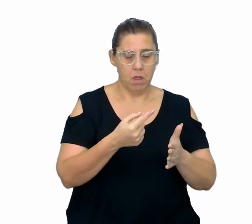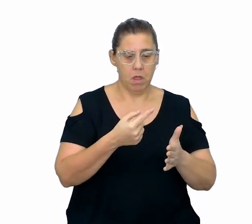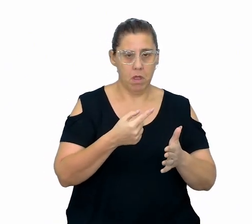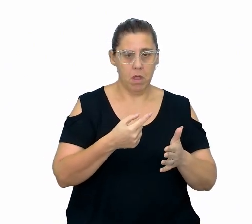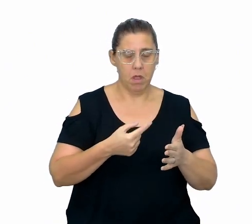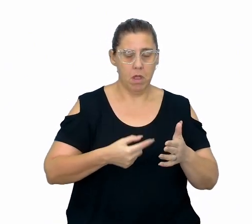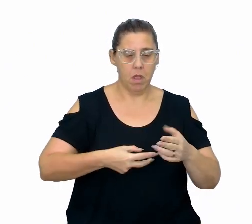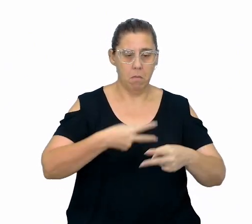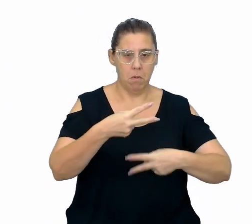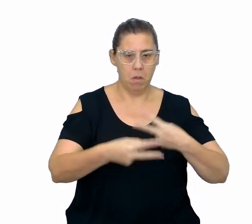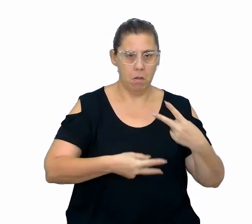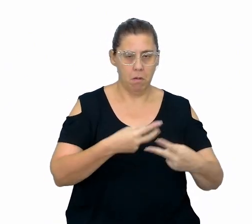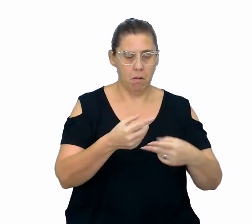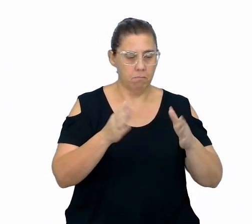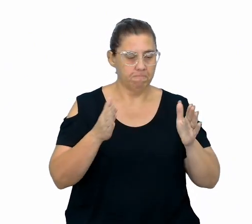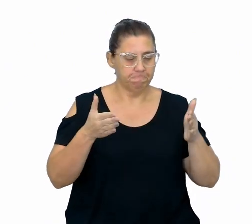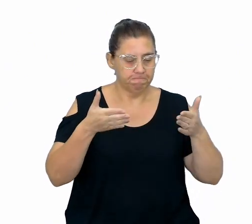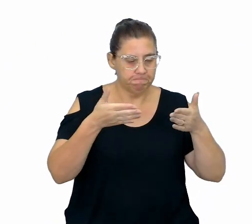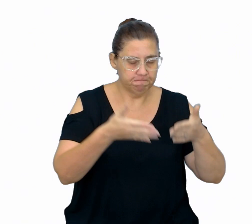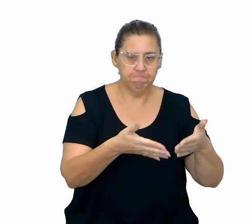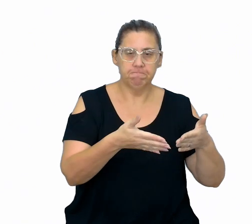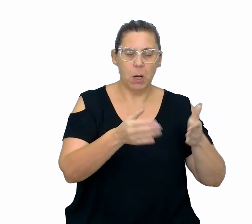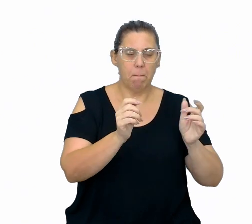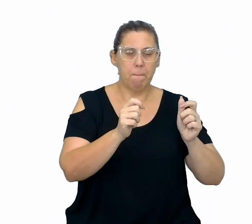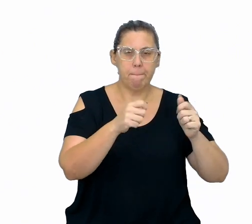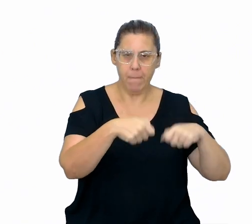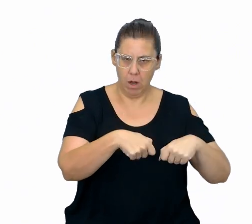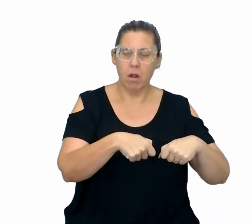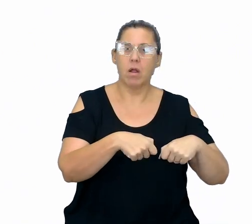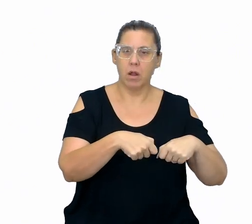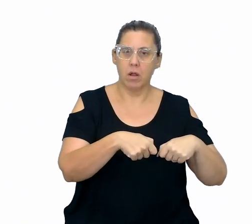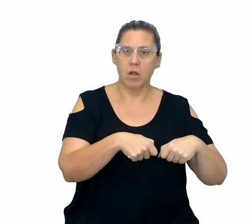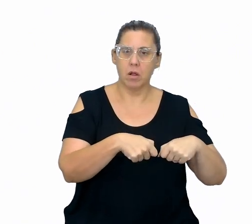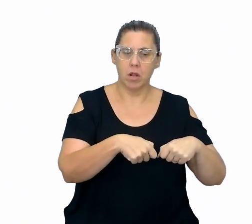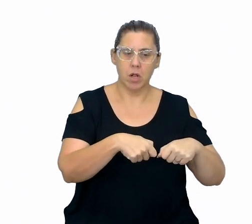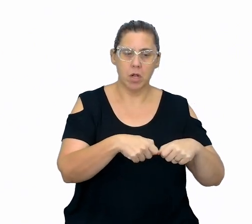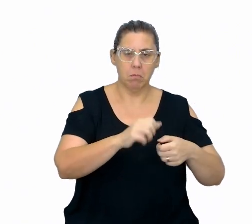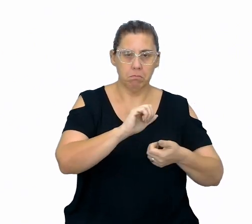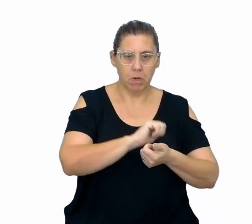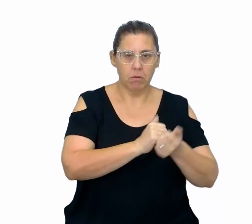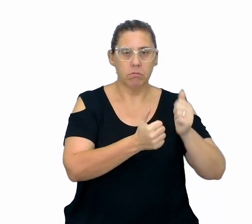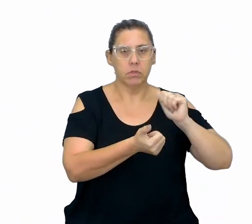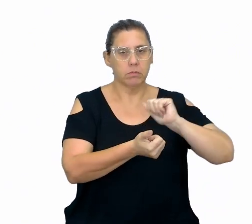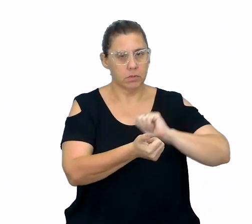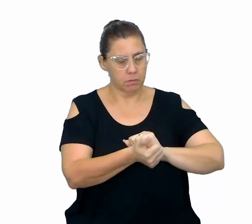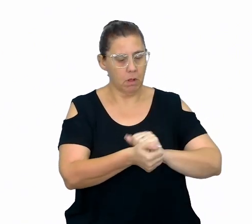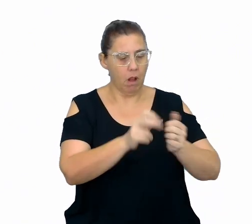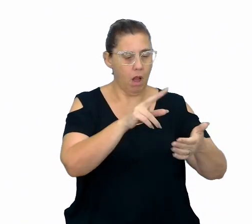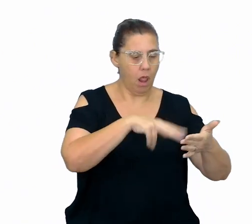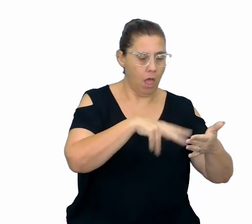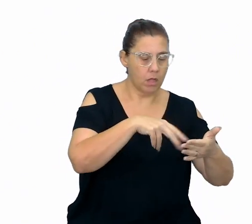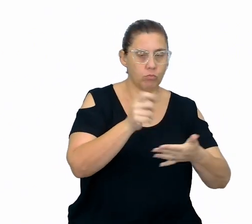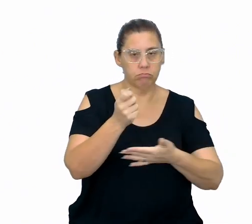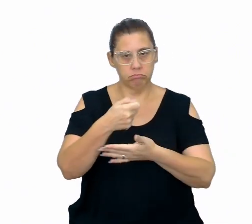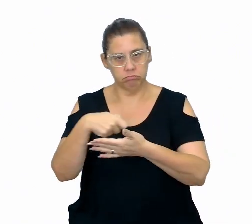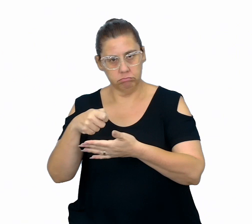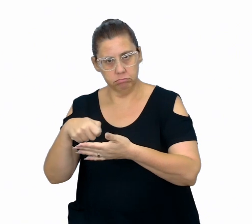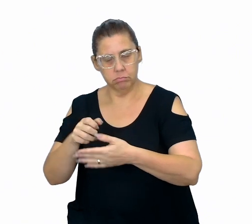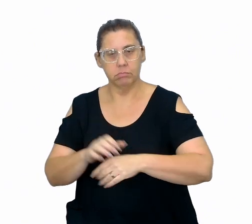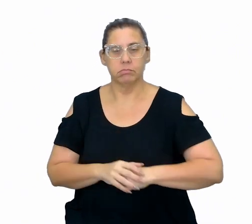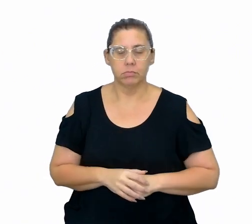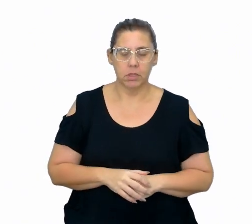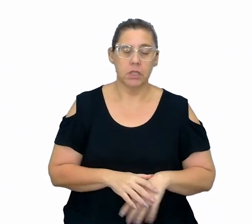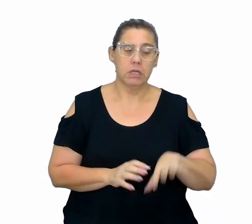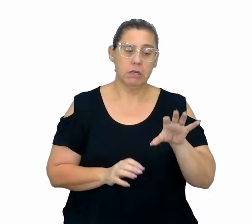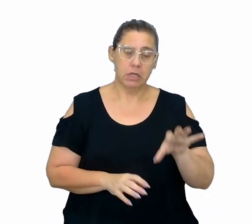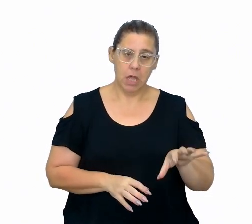combinamos de afunilar o nosso olhar para as possibilidades de articulação entre leitura e escrita. E